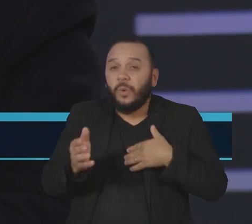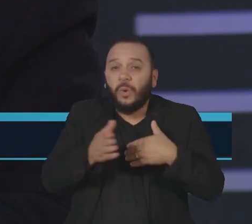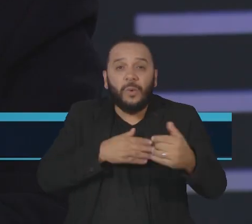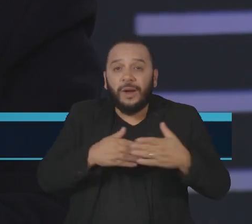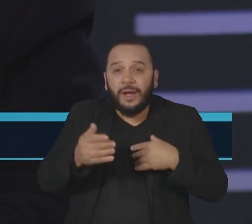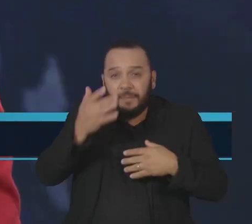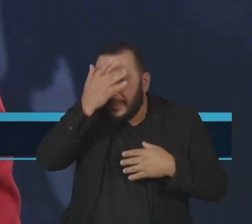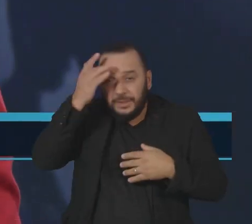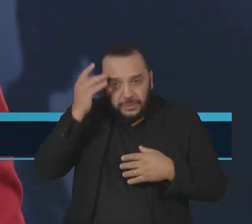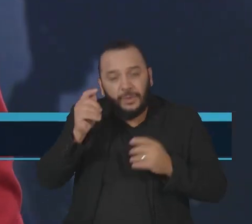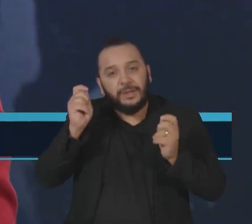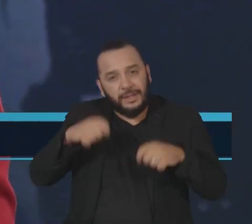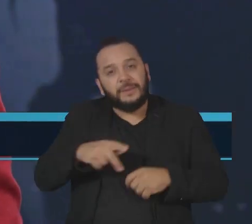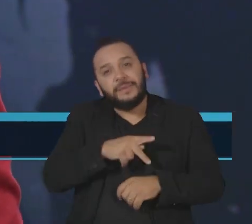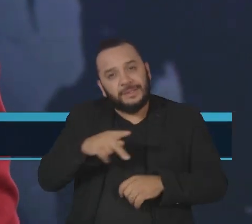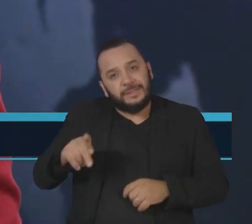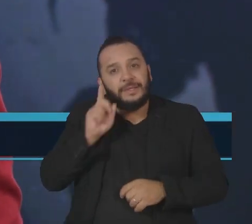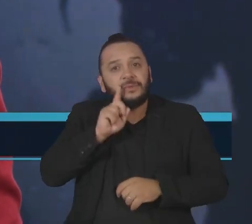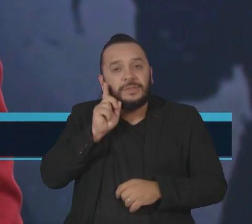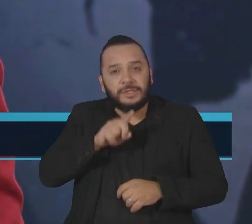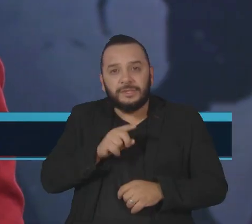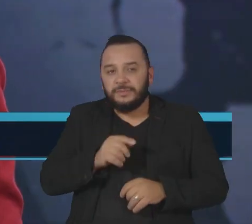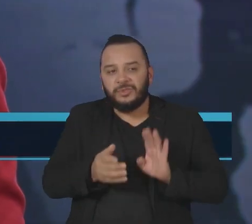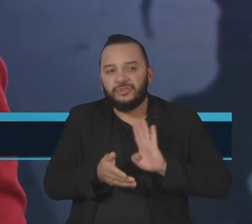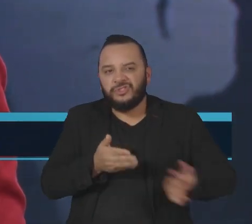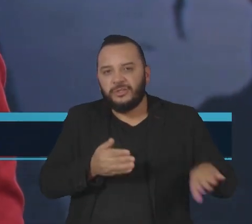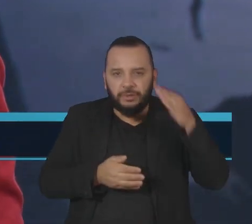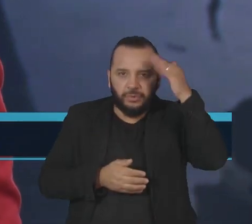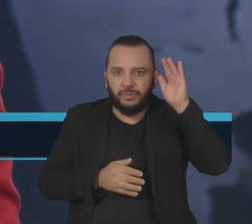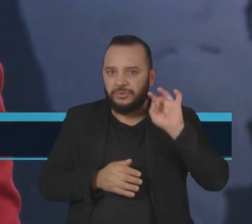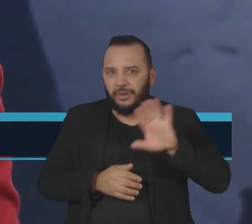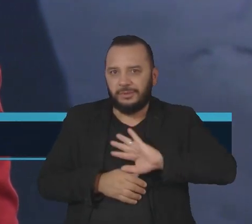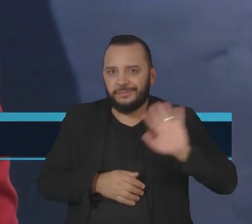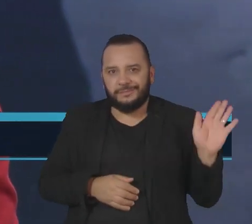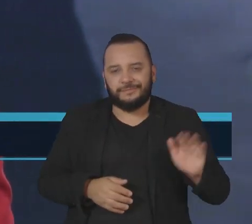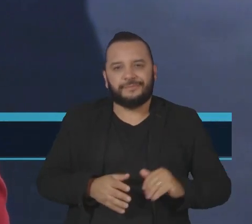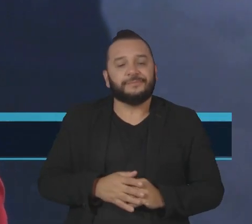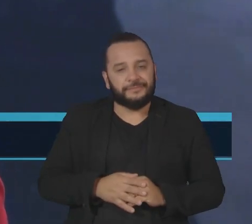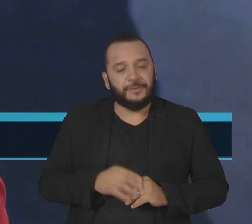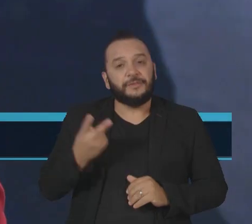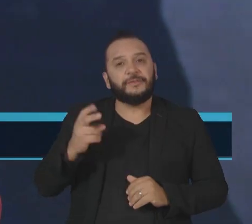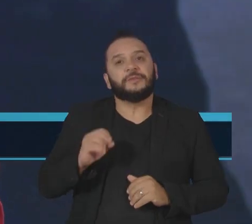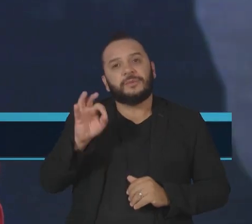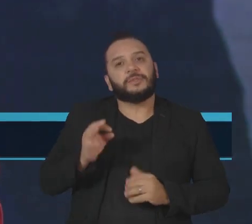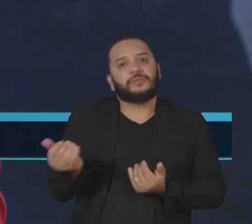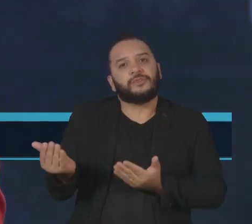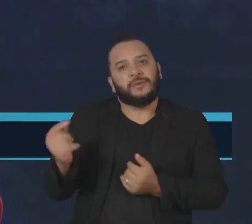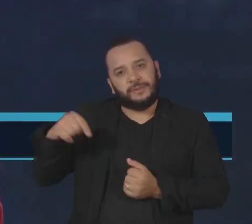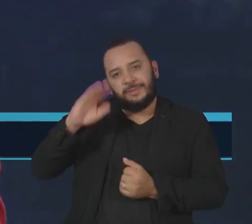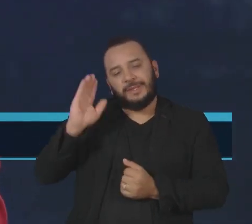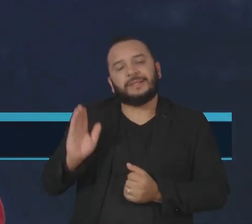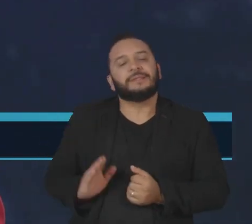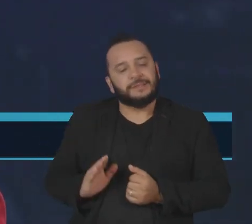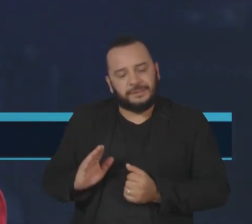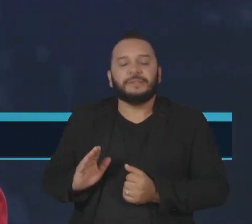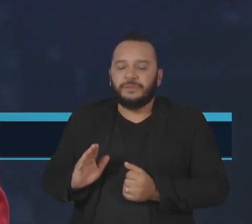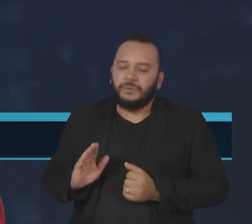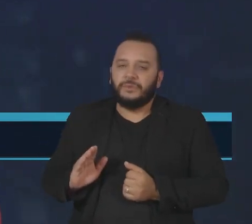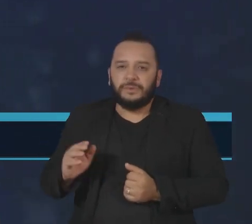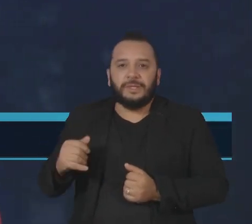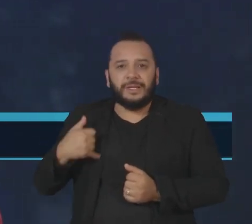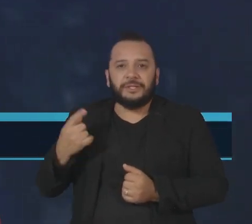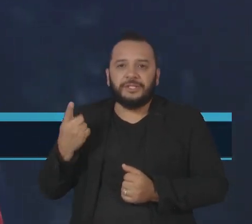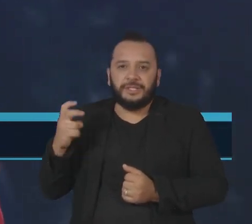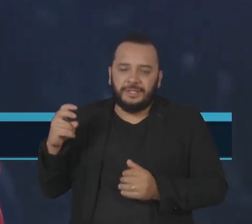solução. Mais de 20% dos jovens brasileiros entre 15 e 24 anos não estudam e nem trabalham. É